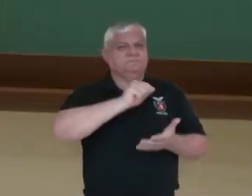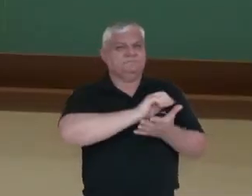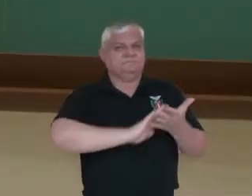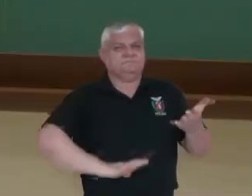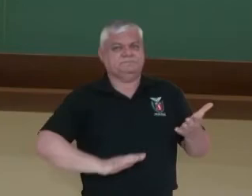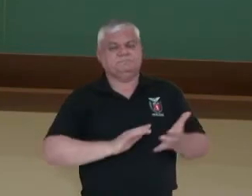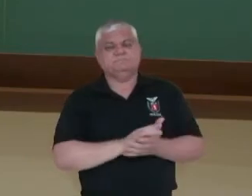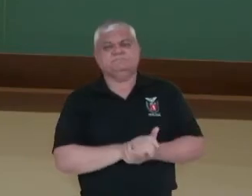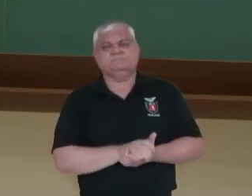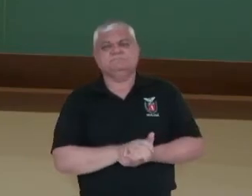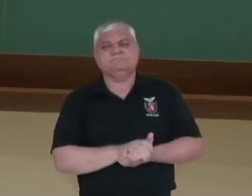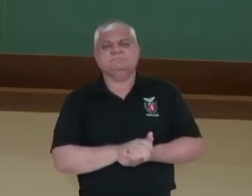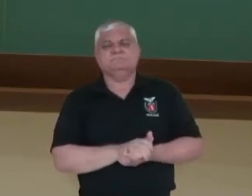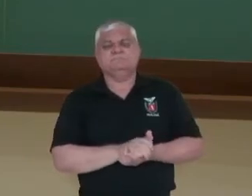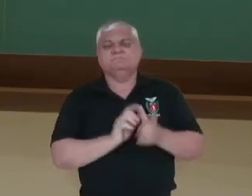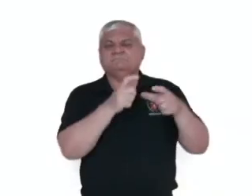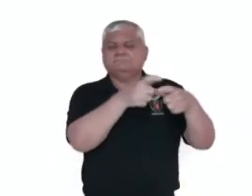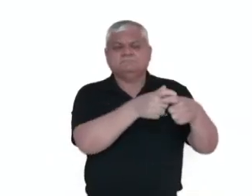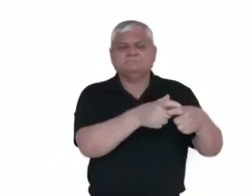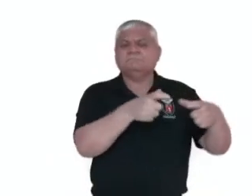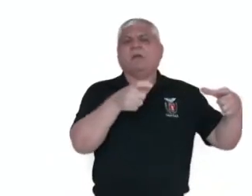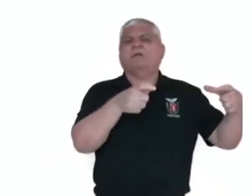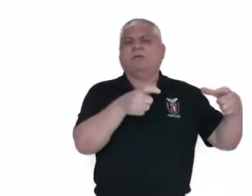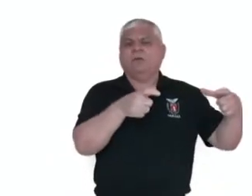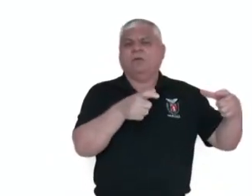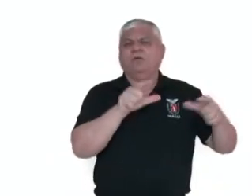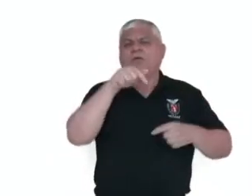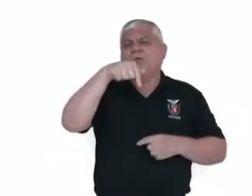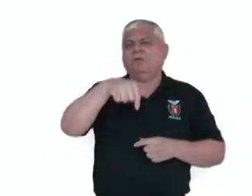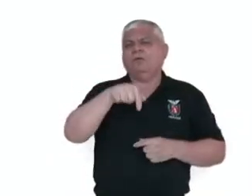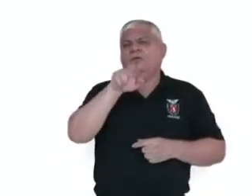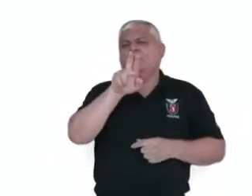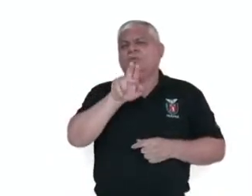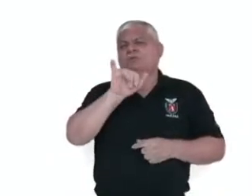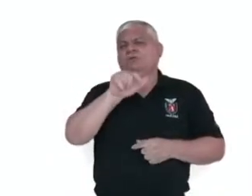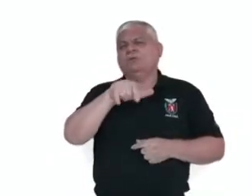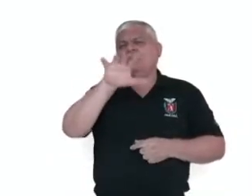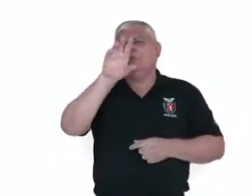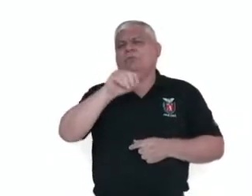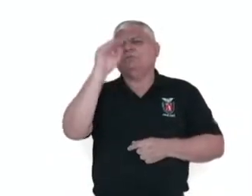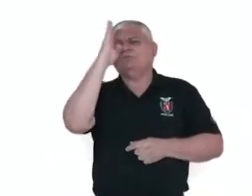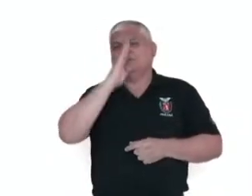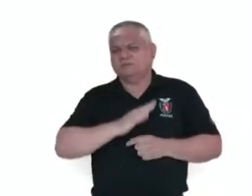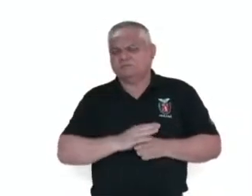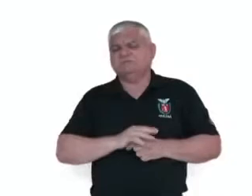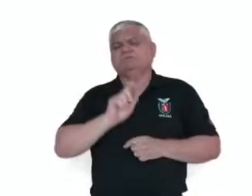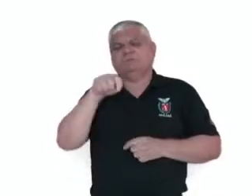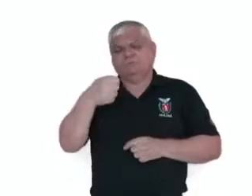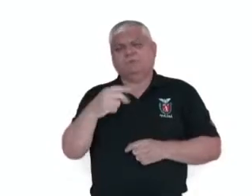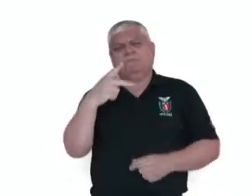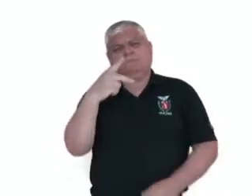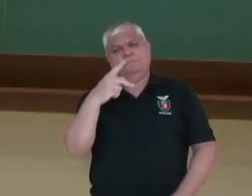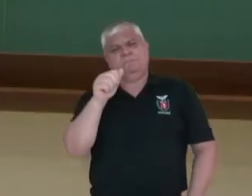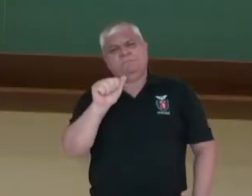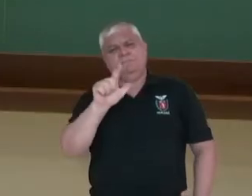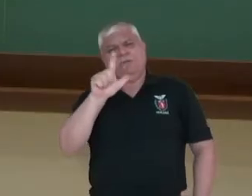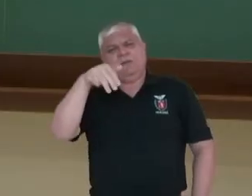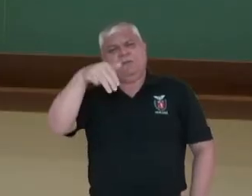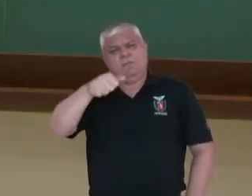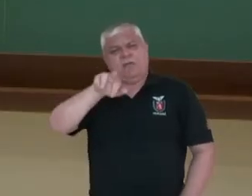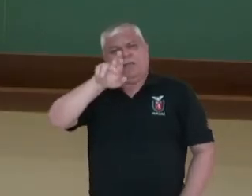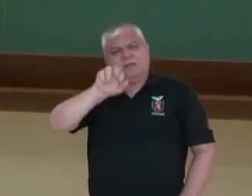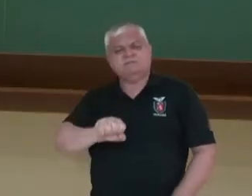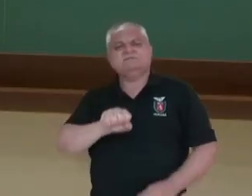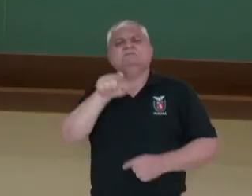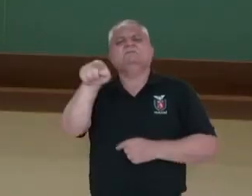atividade. O maior e mais duradouro de todos os quilombos brasileiros foi o Quilombo de Palmares.